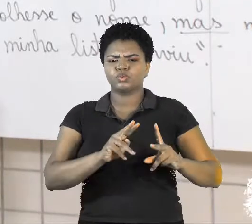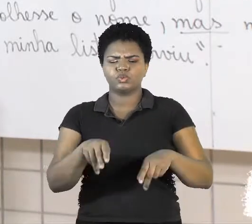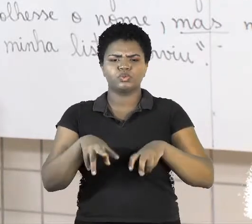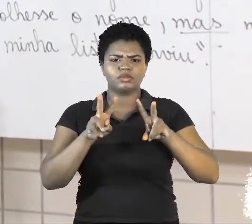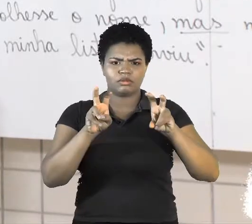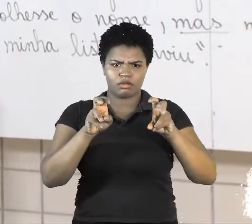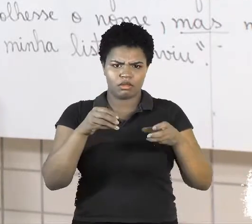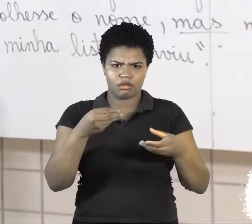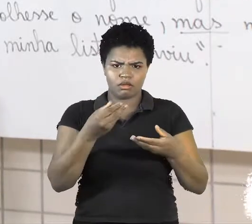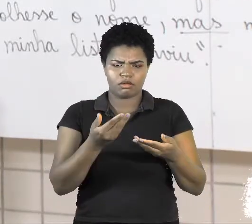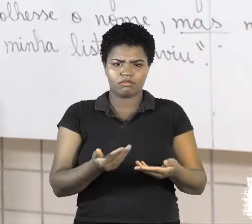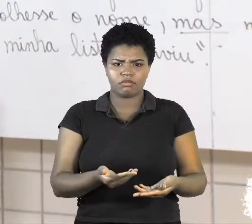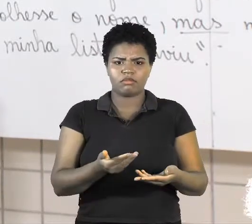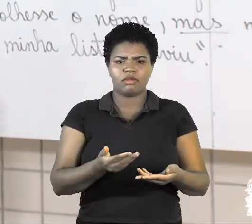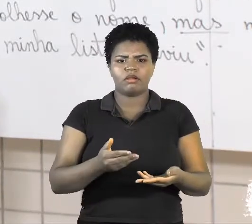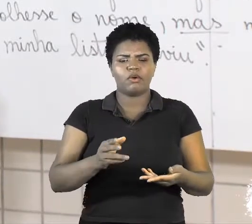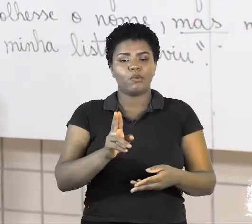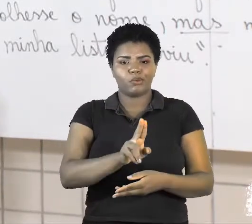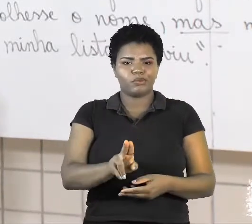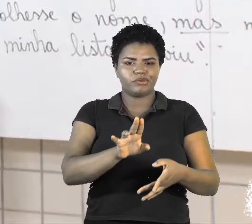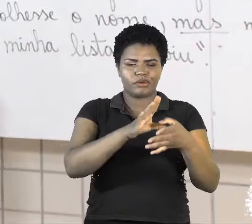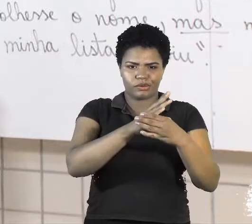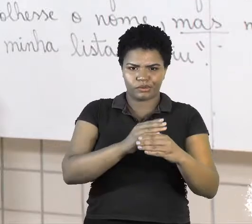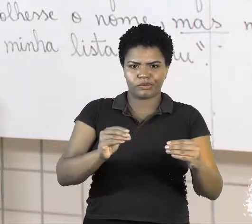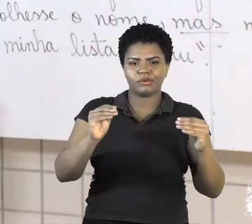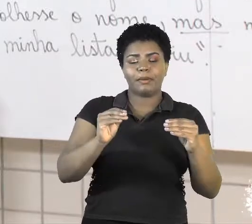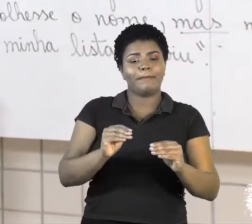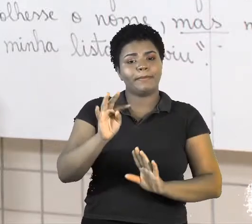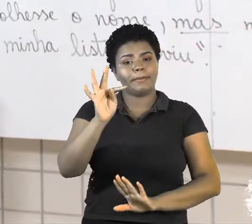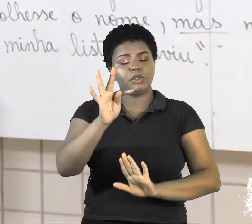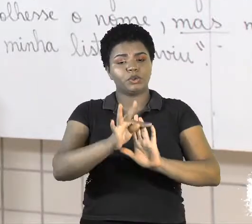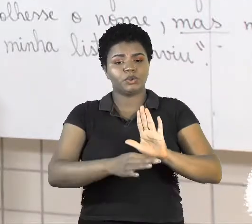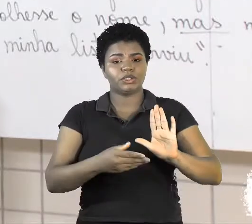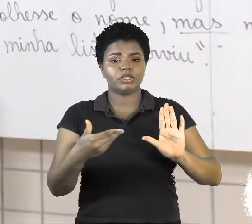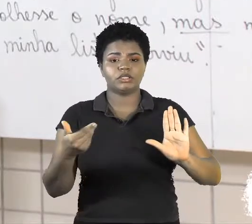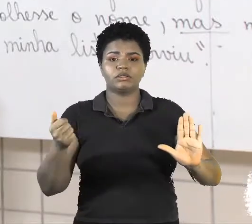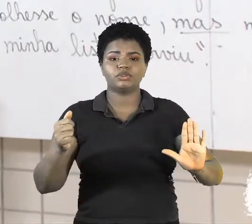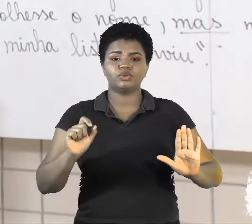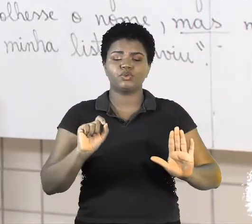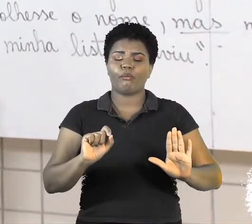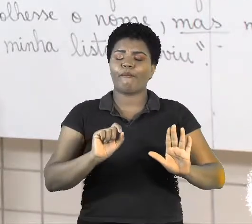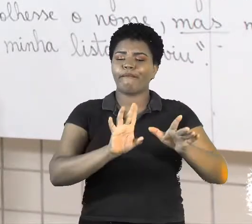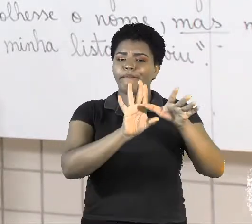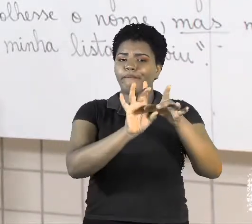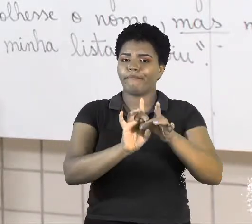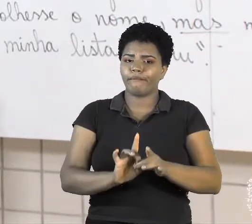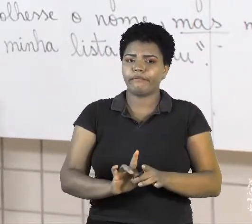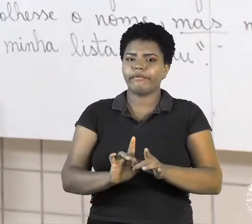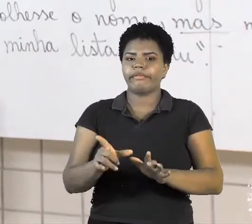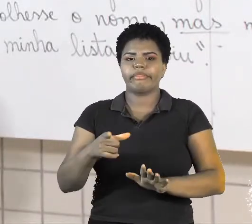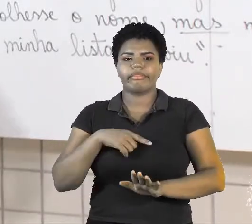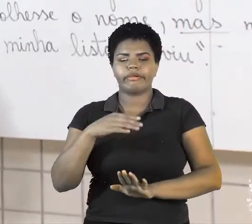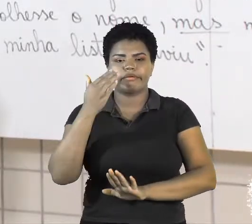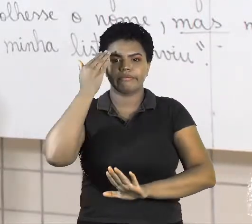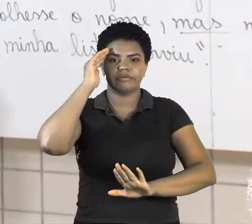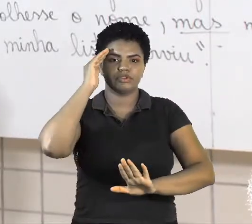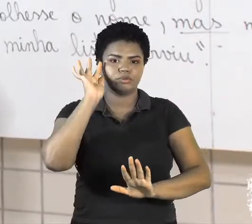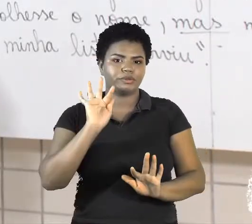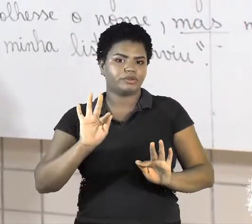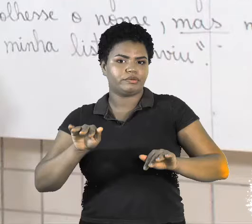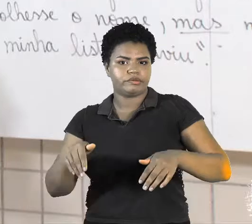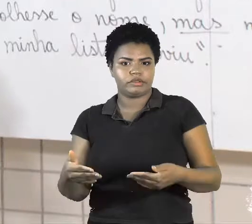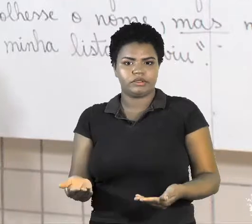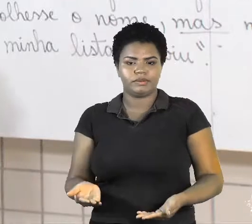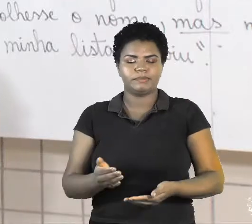elas utilizaram conjunções para que o texto fique mais coeso e tenha sentido no final, certo?